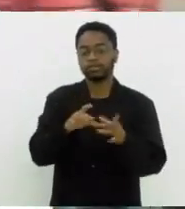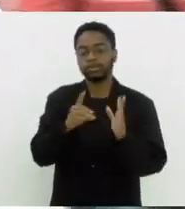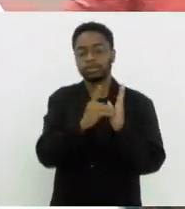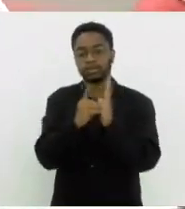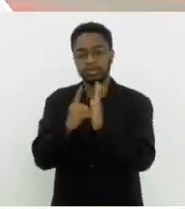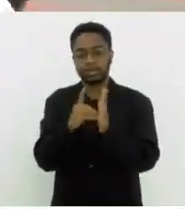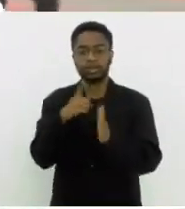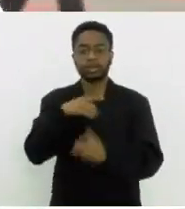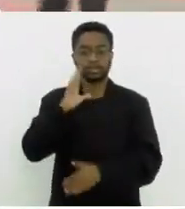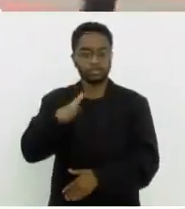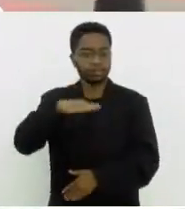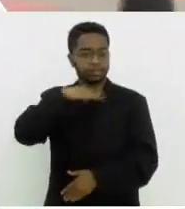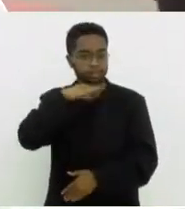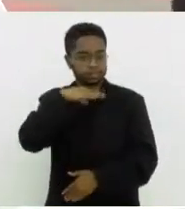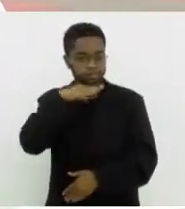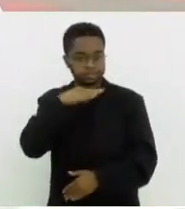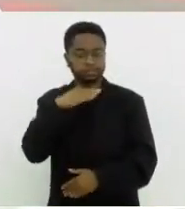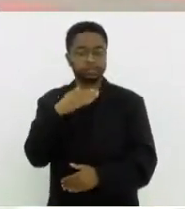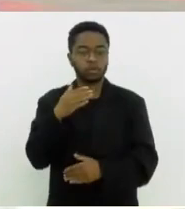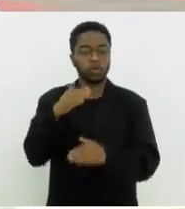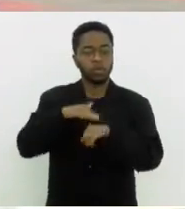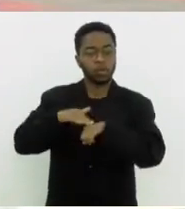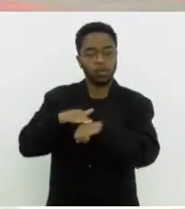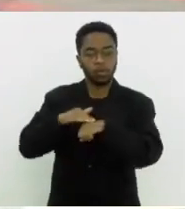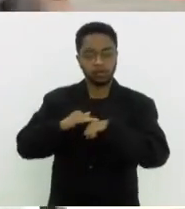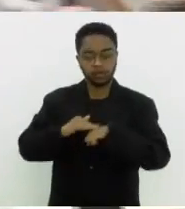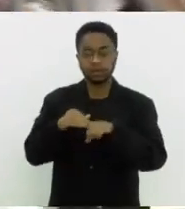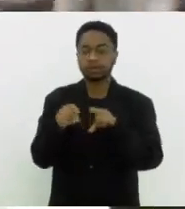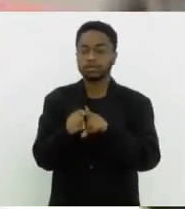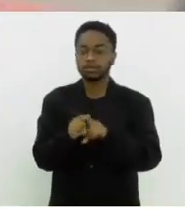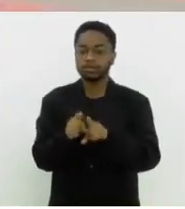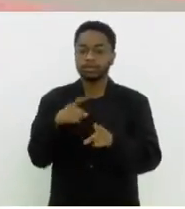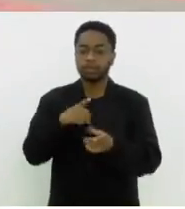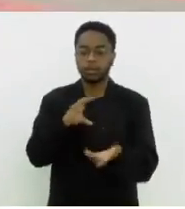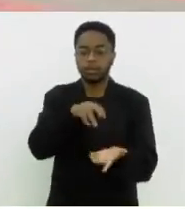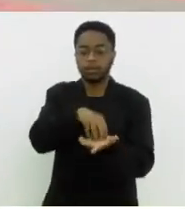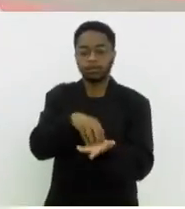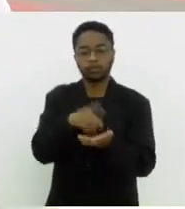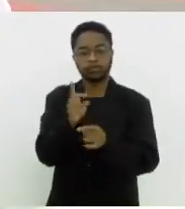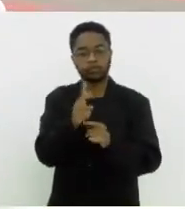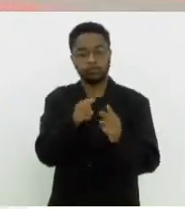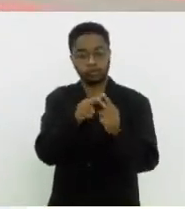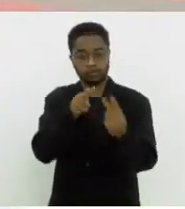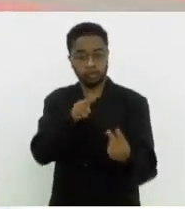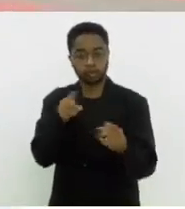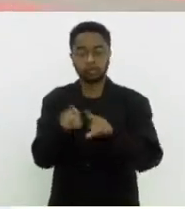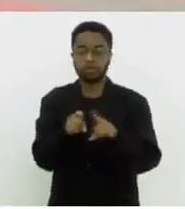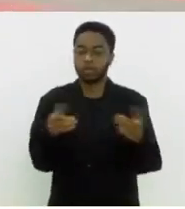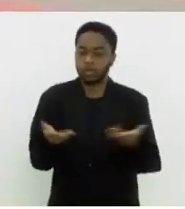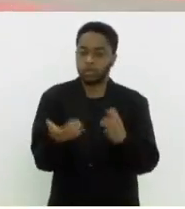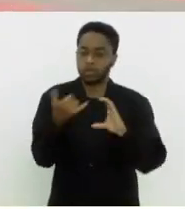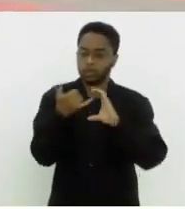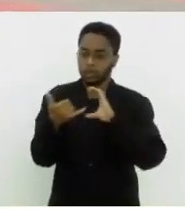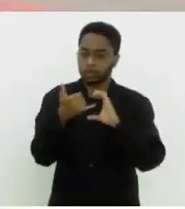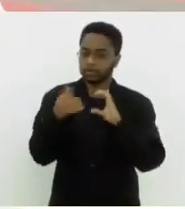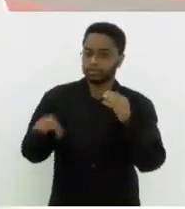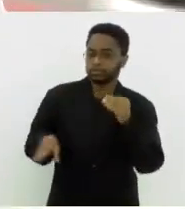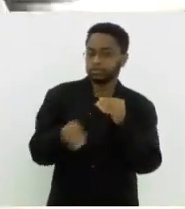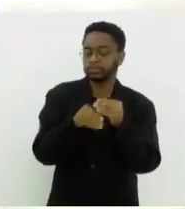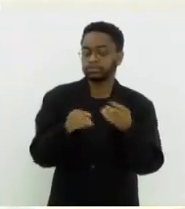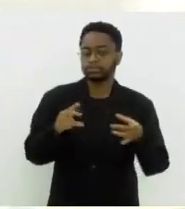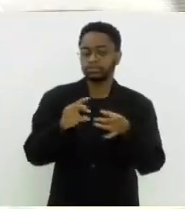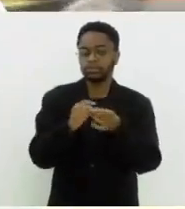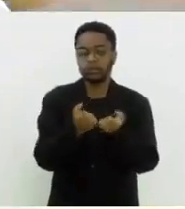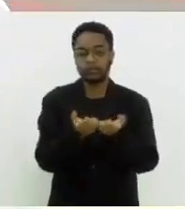o nosso chat, o Fale Conosco, nós temos o nosso posto digital do Detran e agora o WhatsApp chegando na mão do